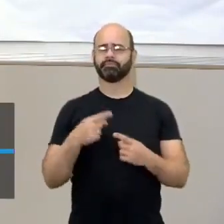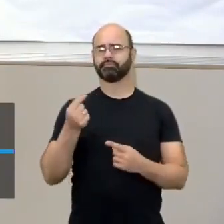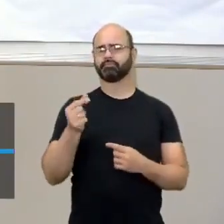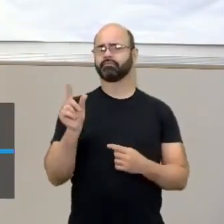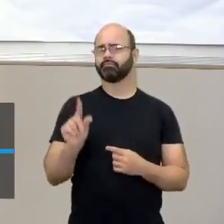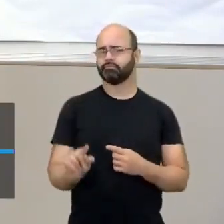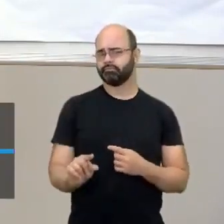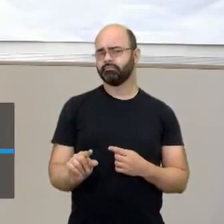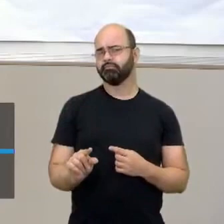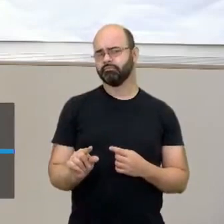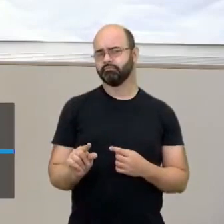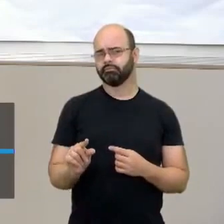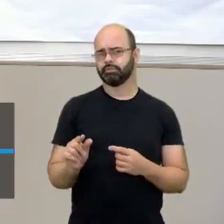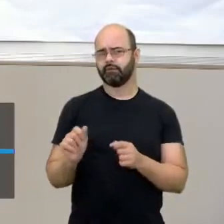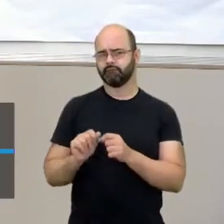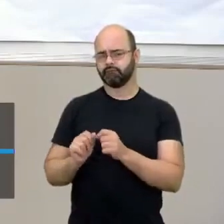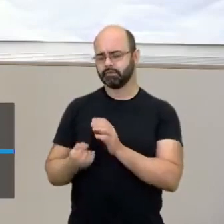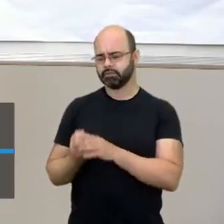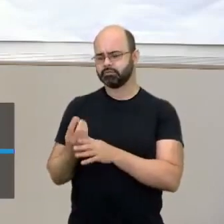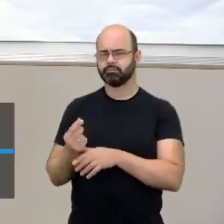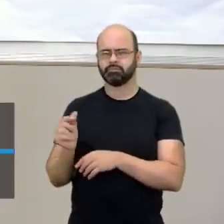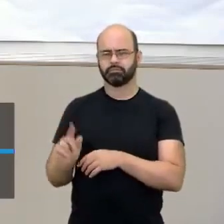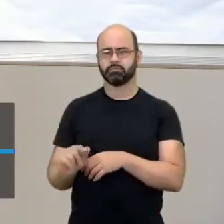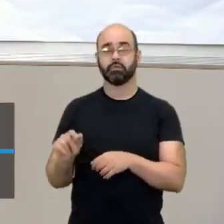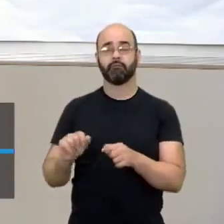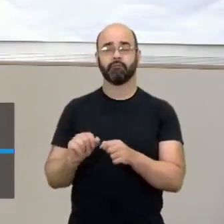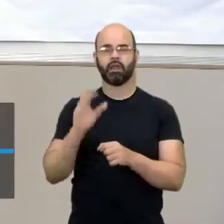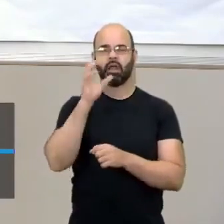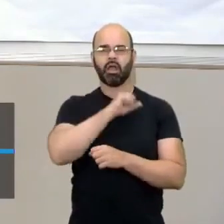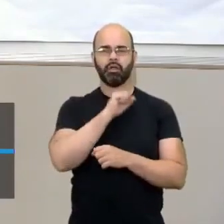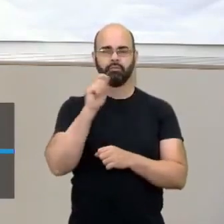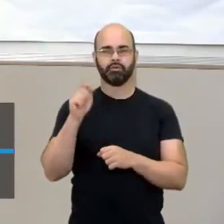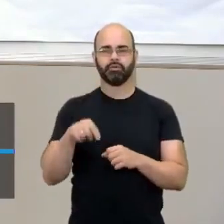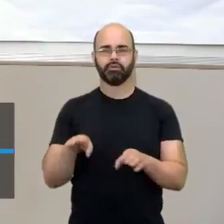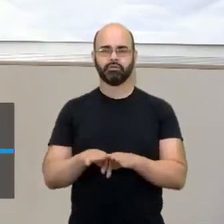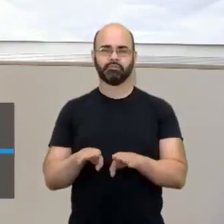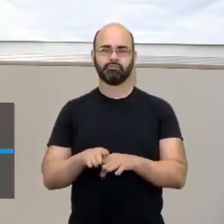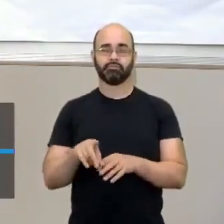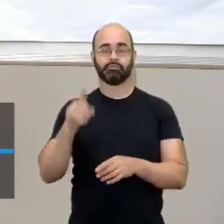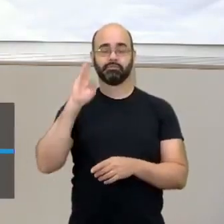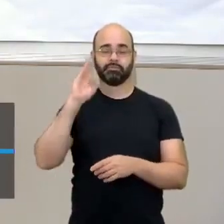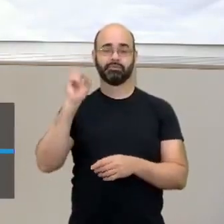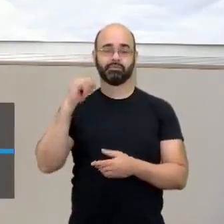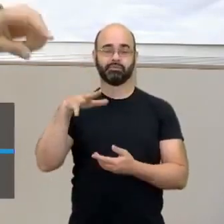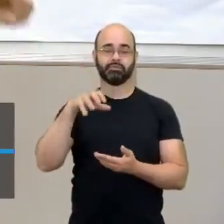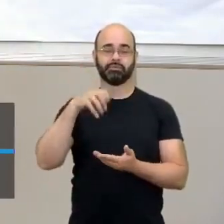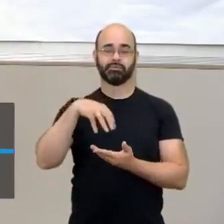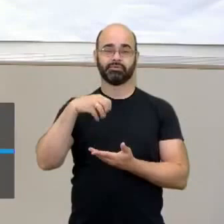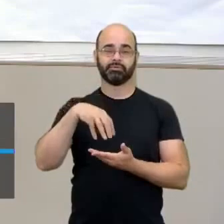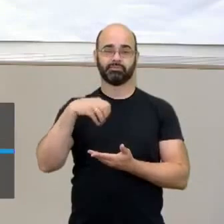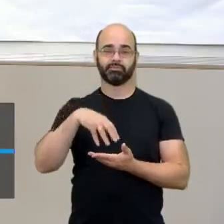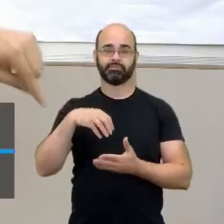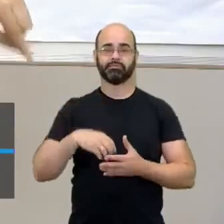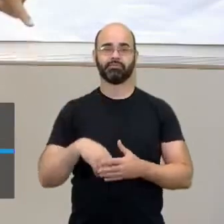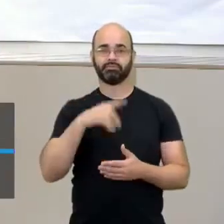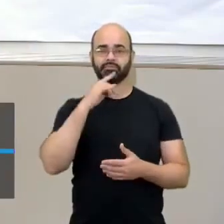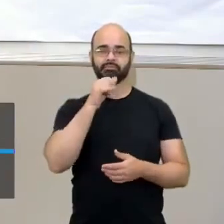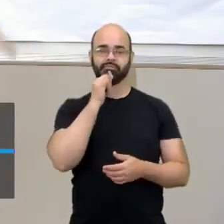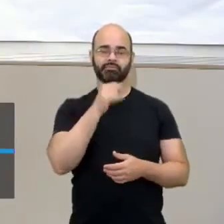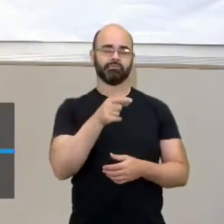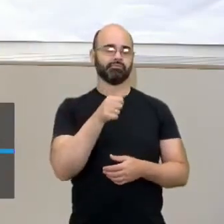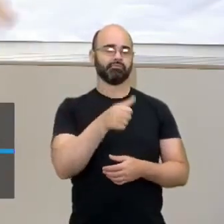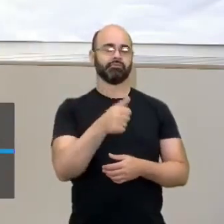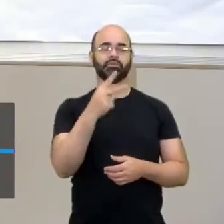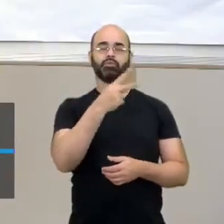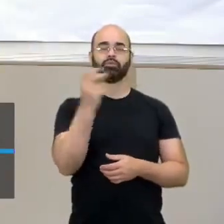de produção e você consegue fazer isso bem rápido, principalmente se você usar uma fotocopiadora, porque aí você vai na impressora lá, aperta 200